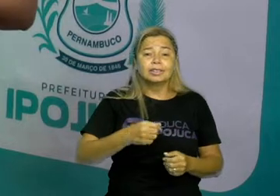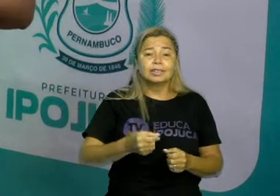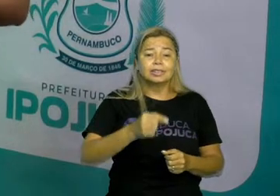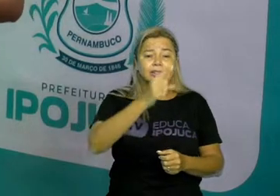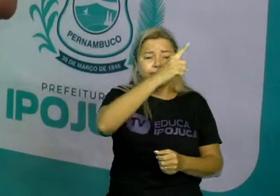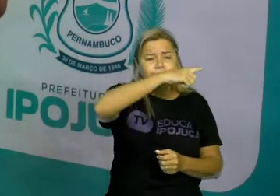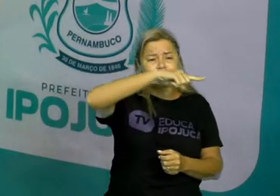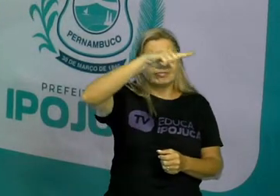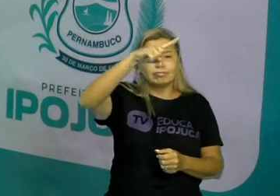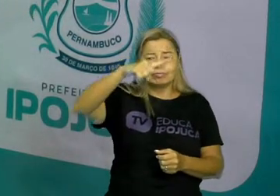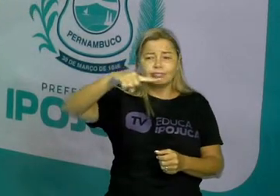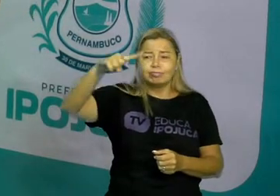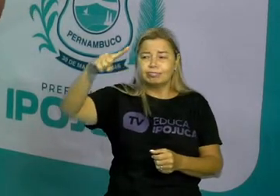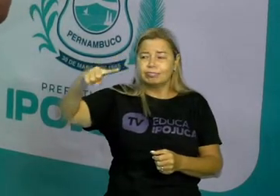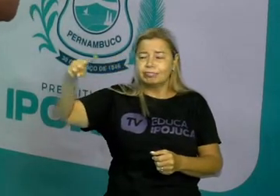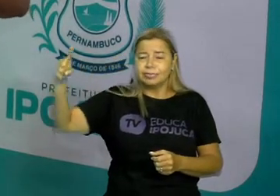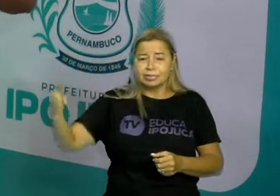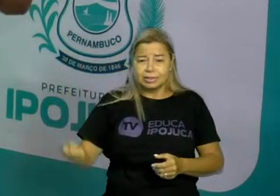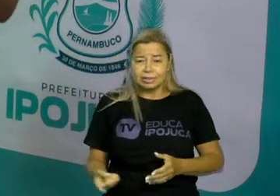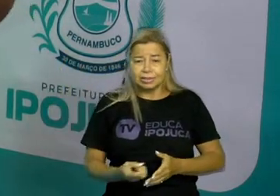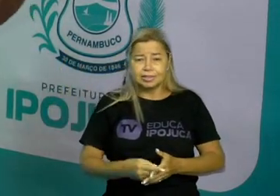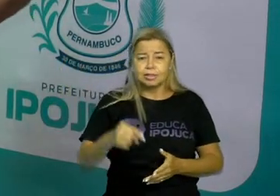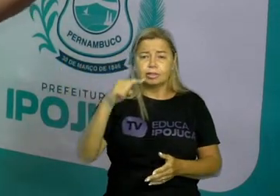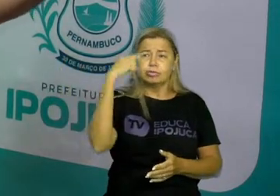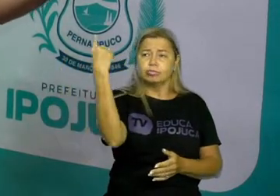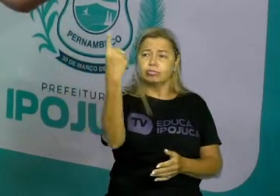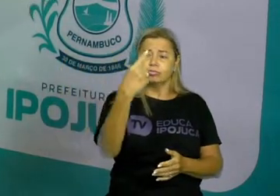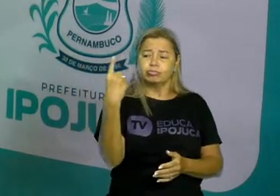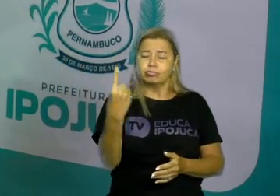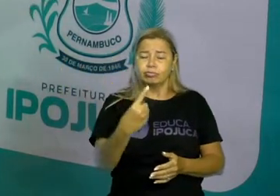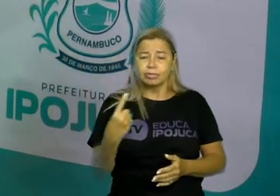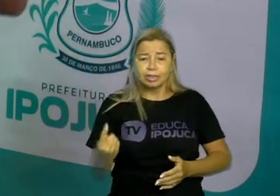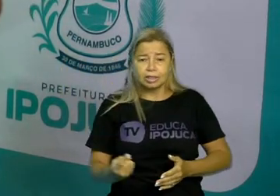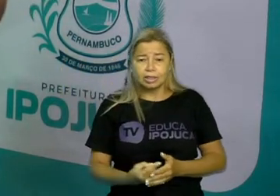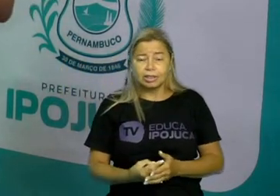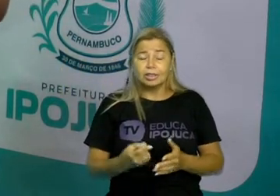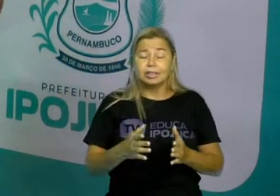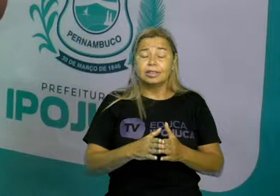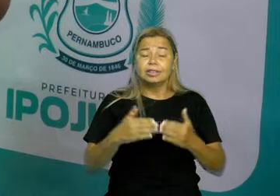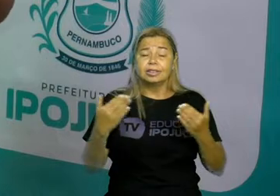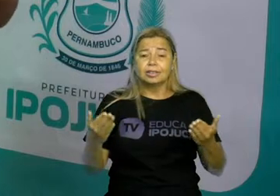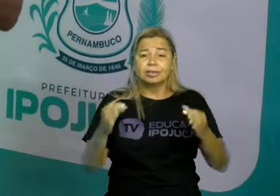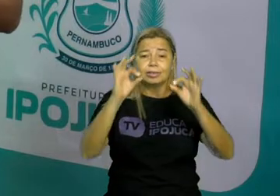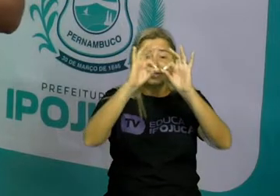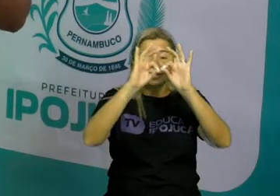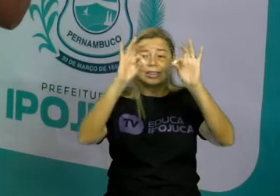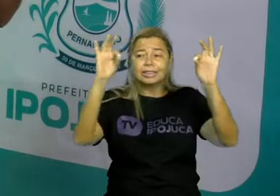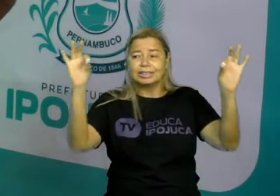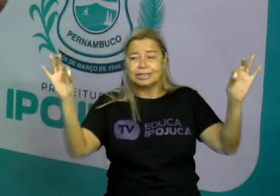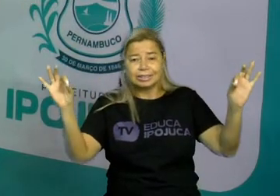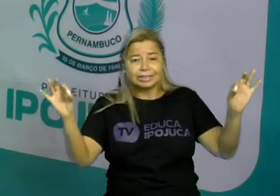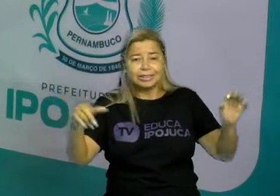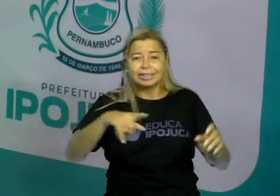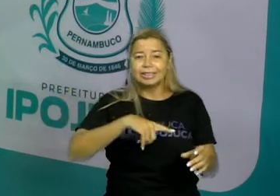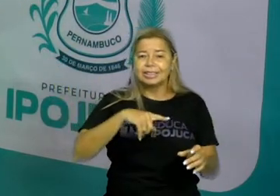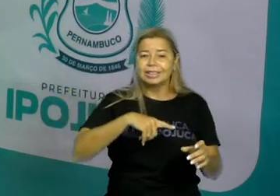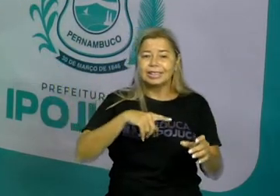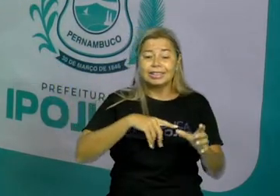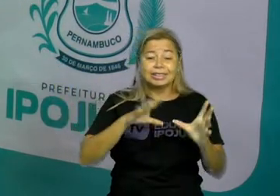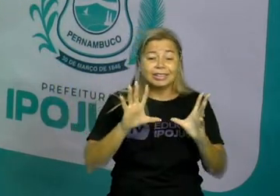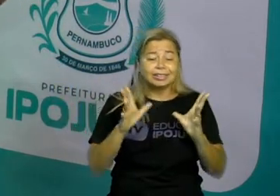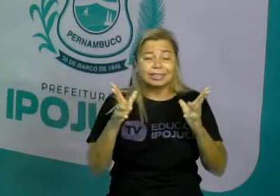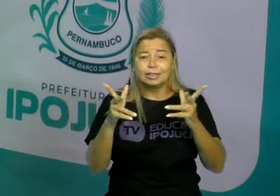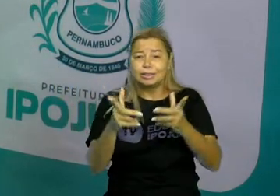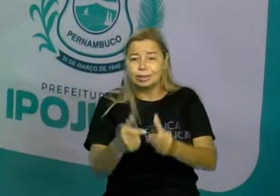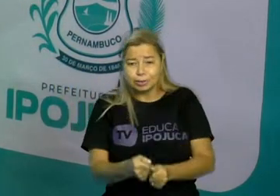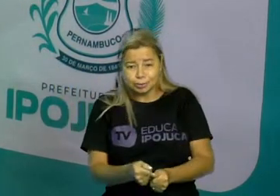ou espiraladas. A gente sabe que a linha, ela está presente em todos os lugares que a gente vê. Na natureza, no corpo da gente, né?